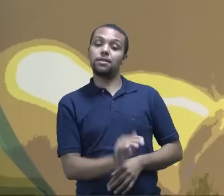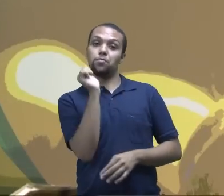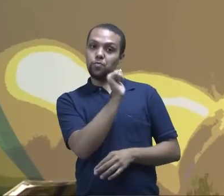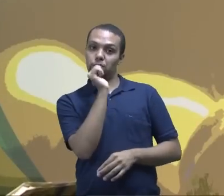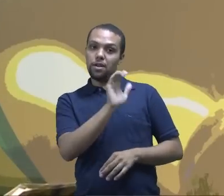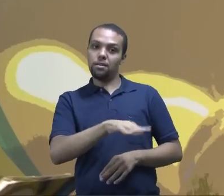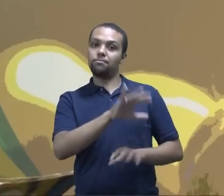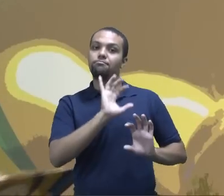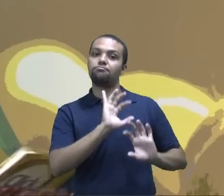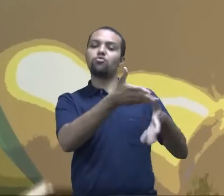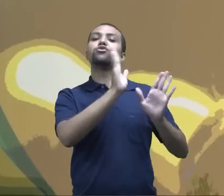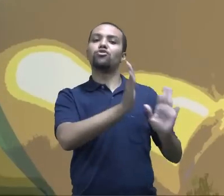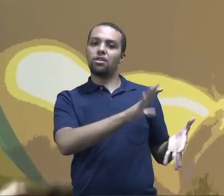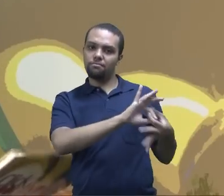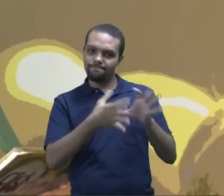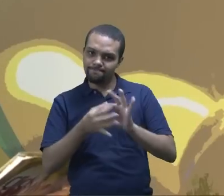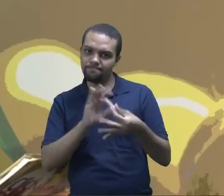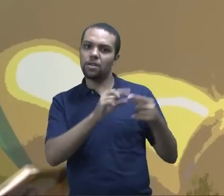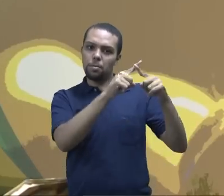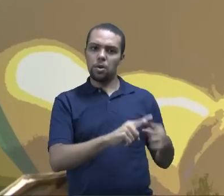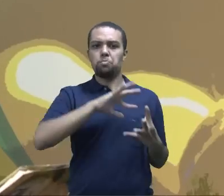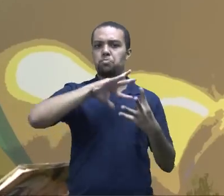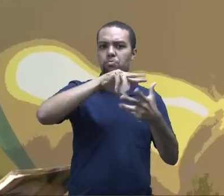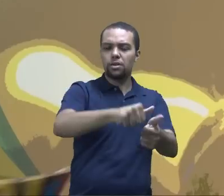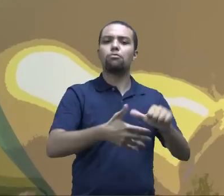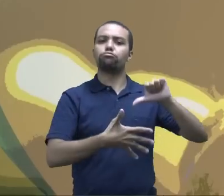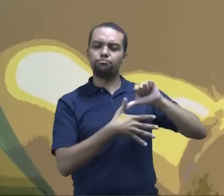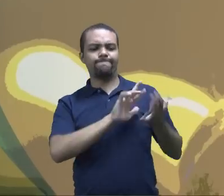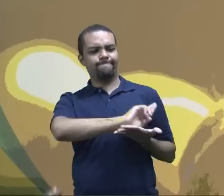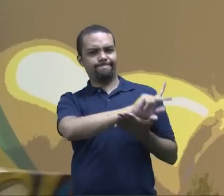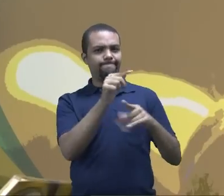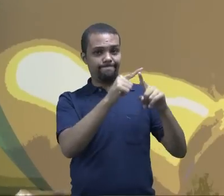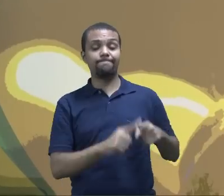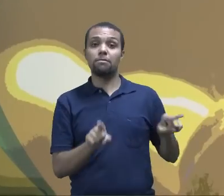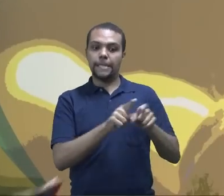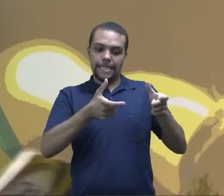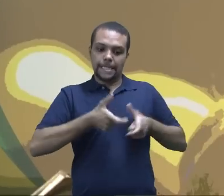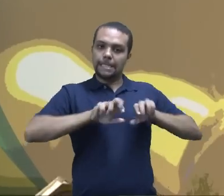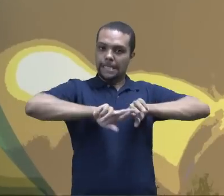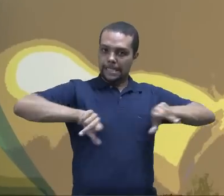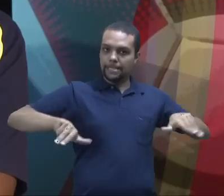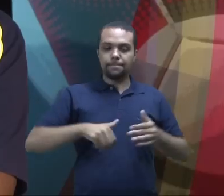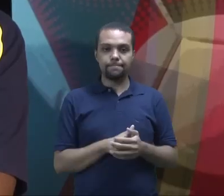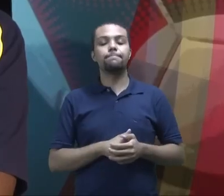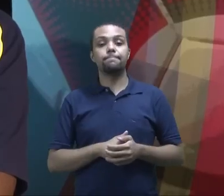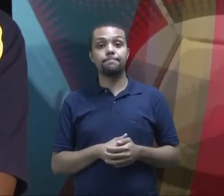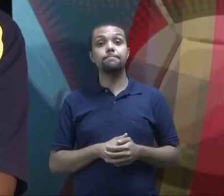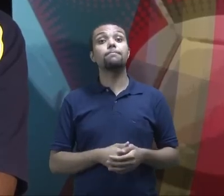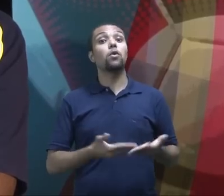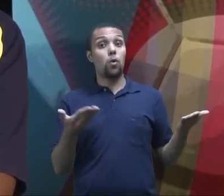brasileira de basquete feminino, participou dos Jogos Olímpicos, Campeonato Mundial, Pan-Americano, várias competições e também obteve vários